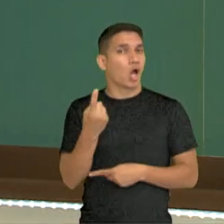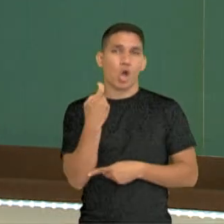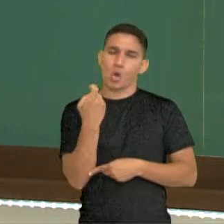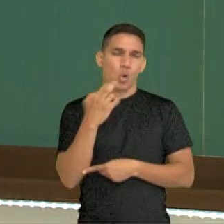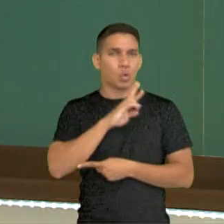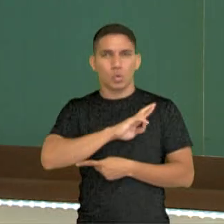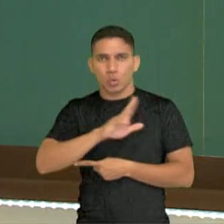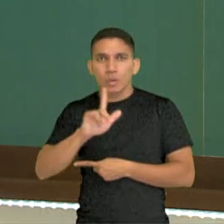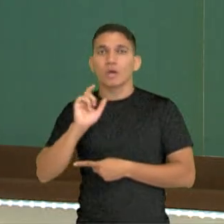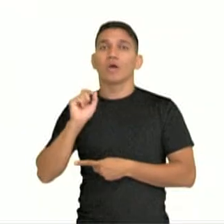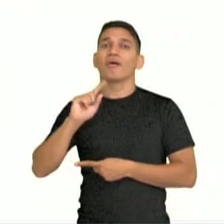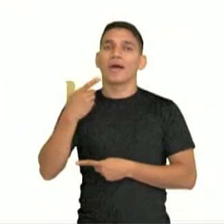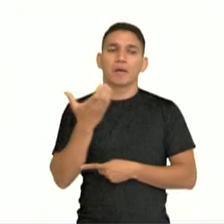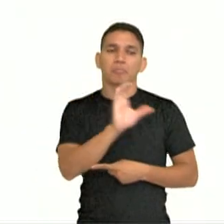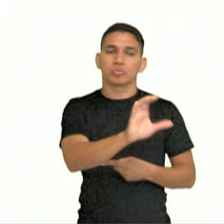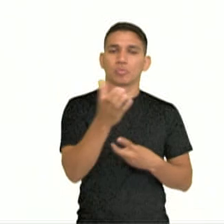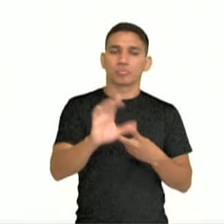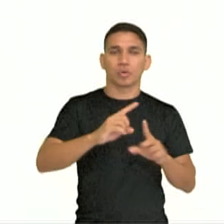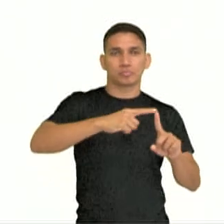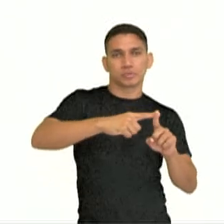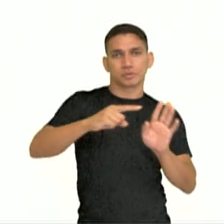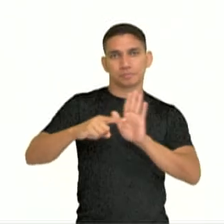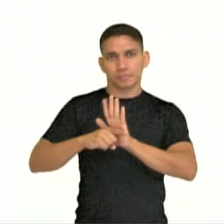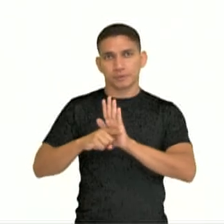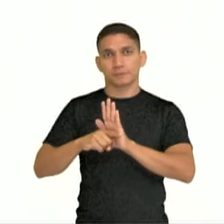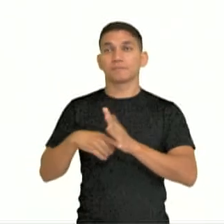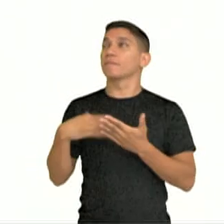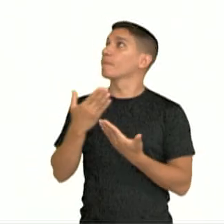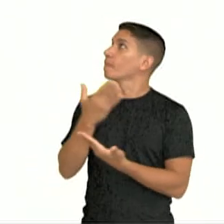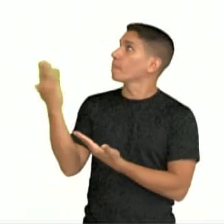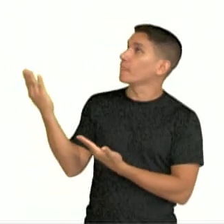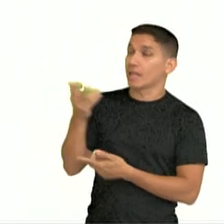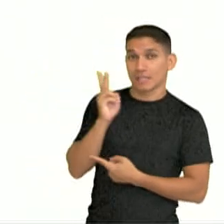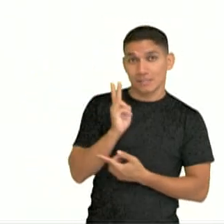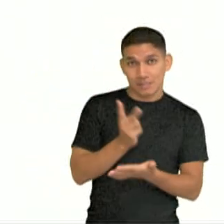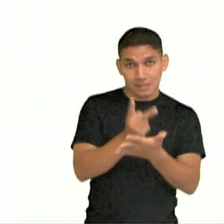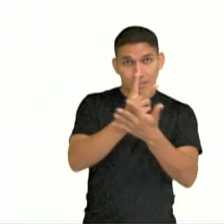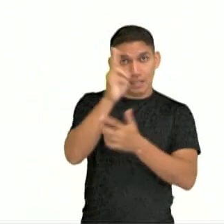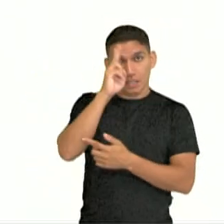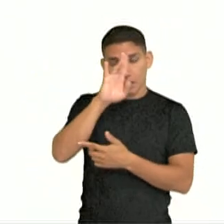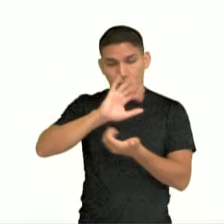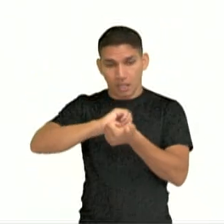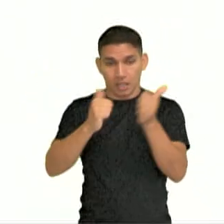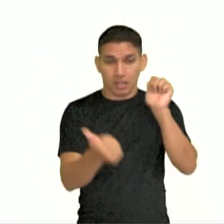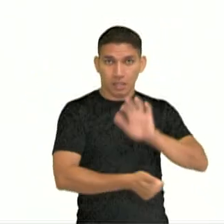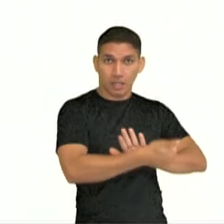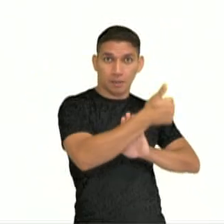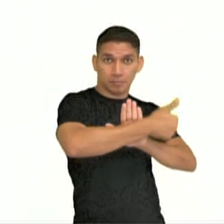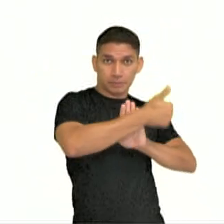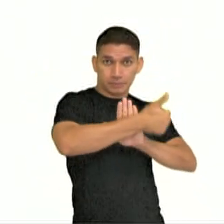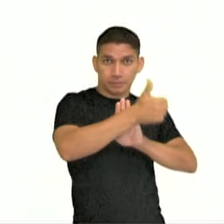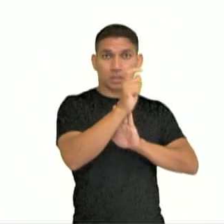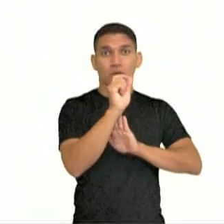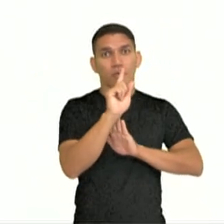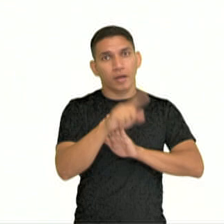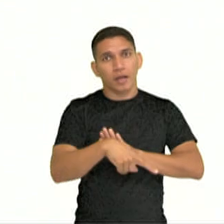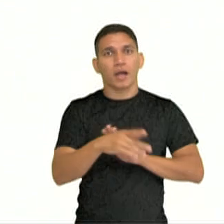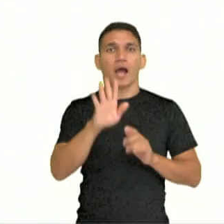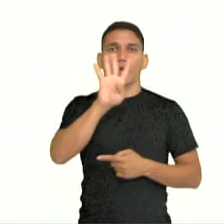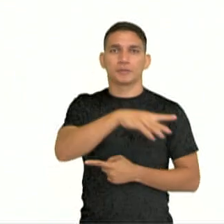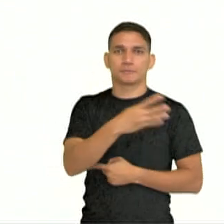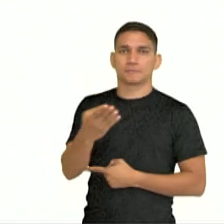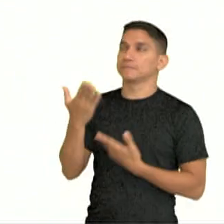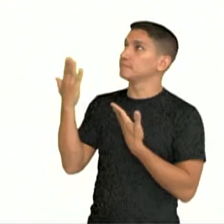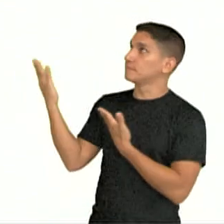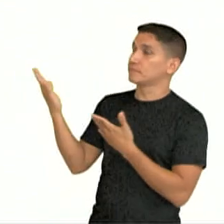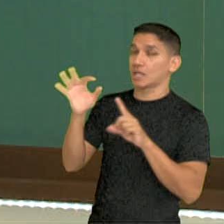muda são os sinais. Então, sempre lembrando da redução de ângulos ao primeiro quadrante, que pode ser feita